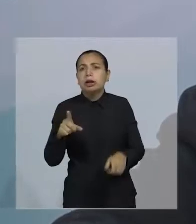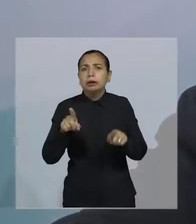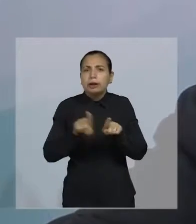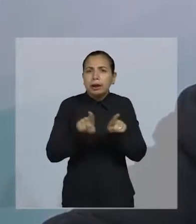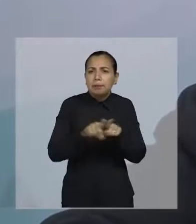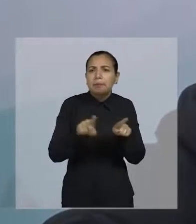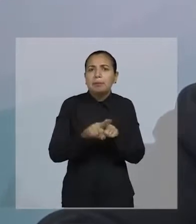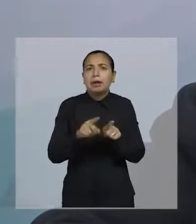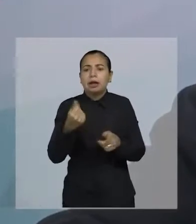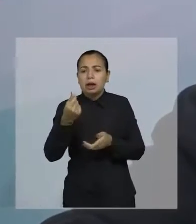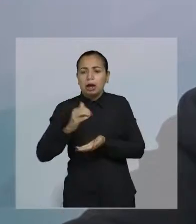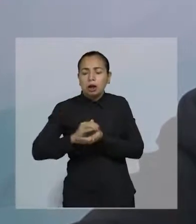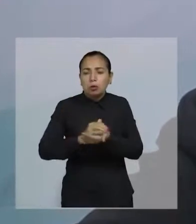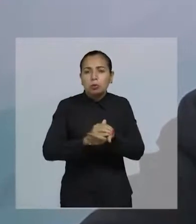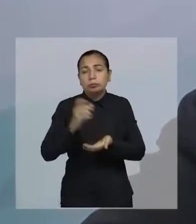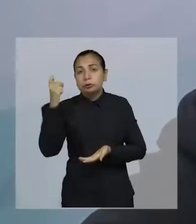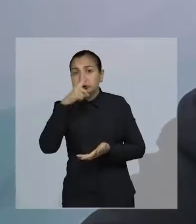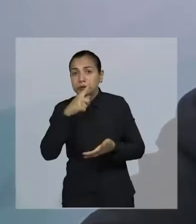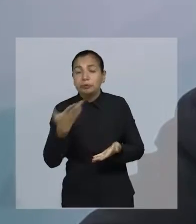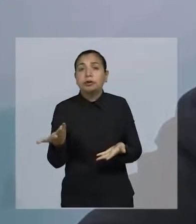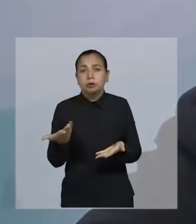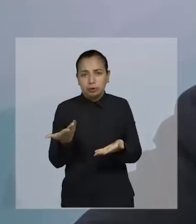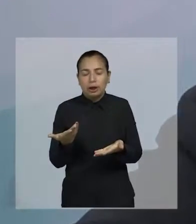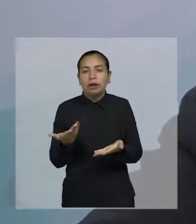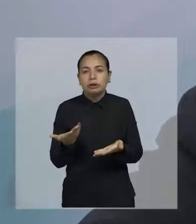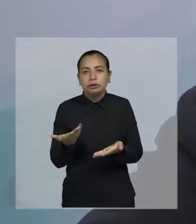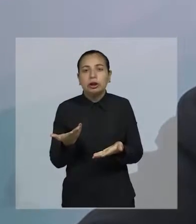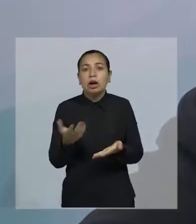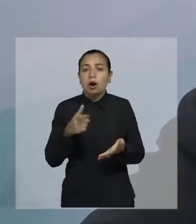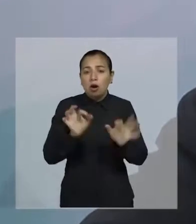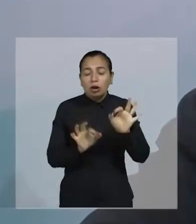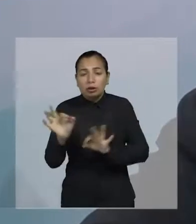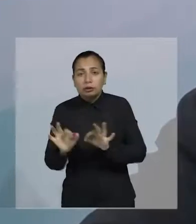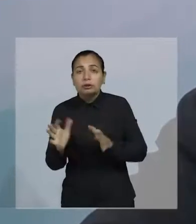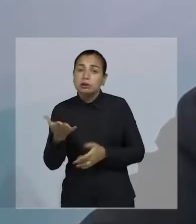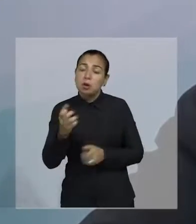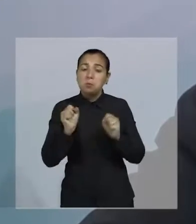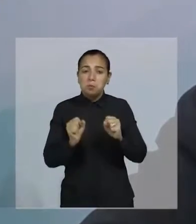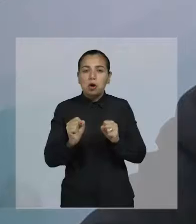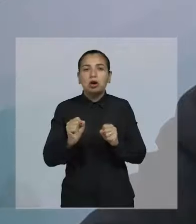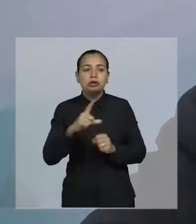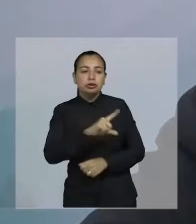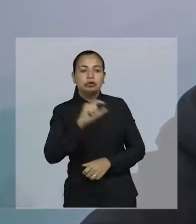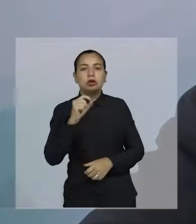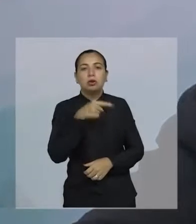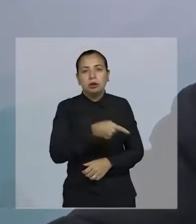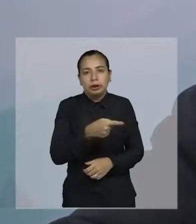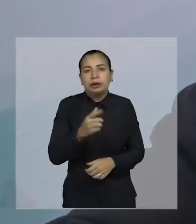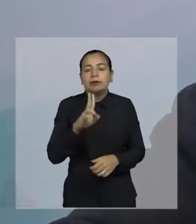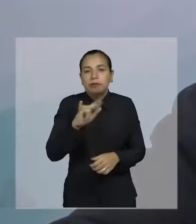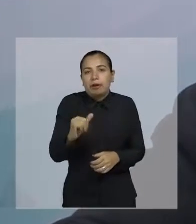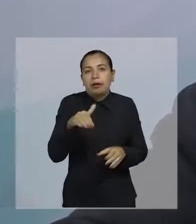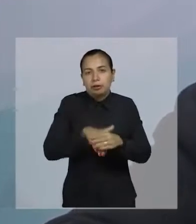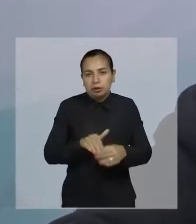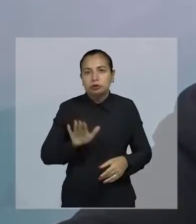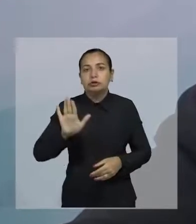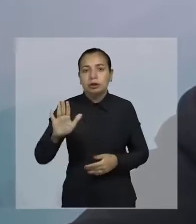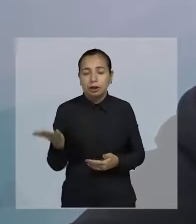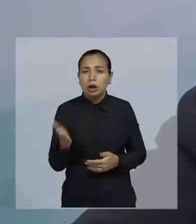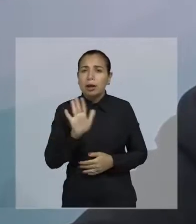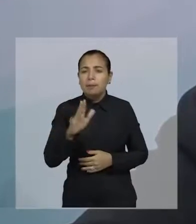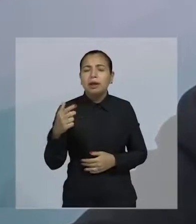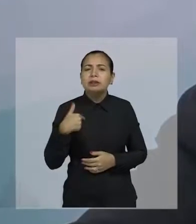recursos, de estrutura de campanha, de organização. Então, pode, de fato, ter sido isso. Agora, o que me traz